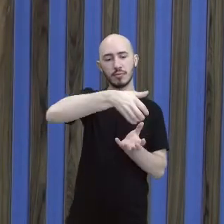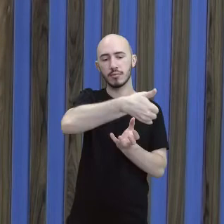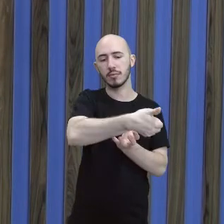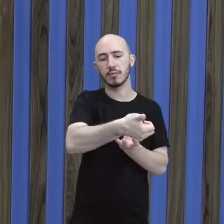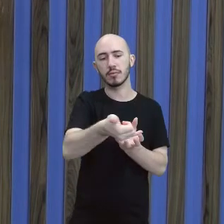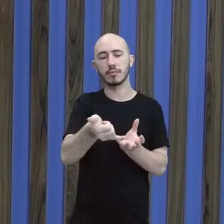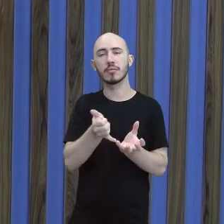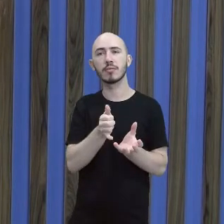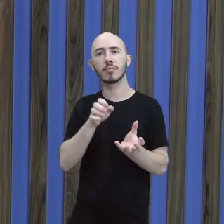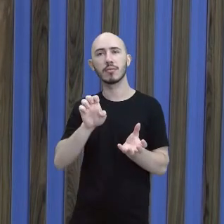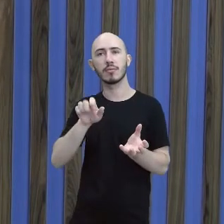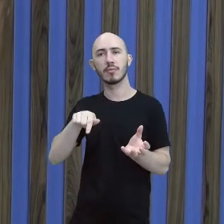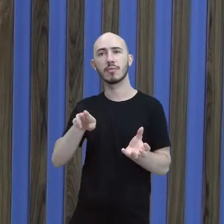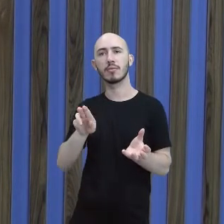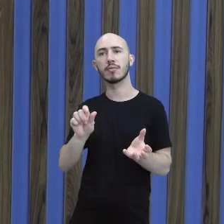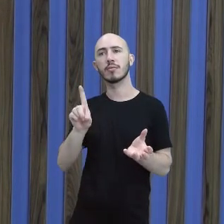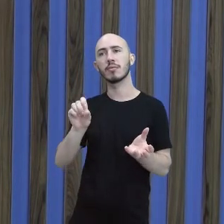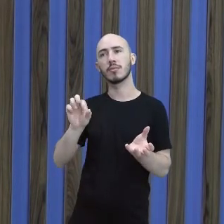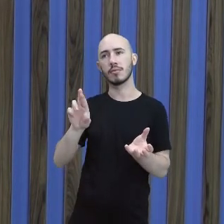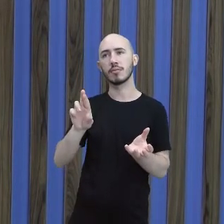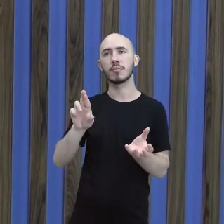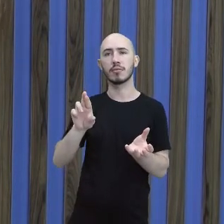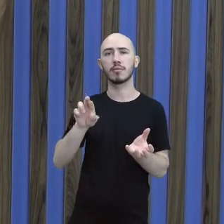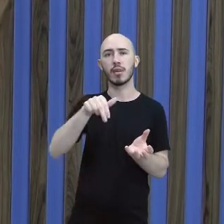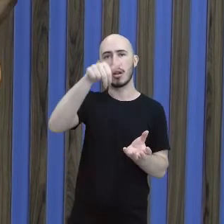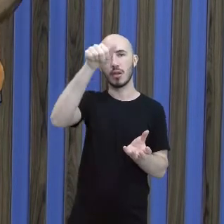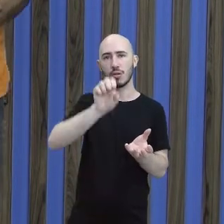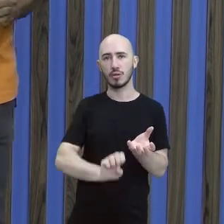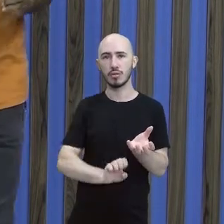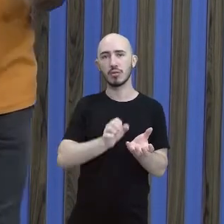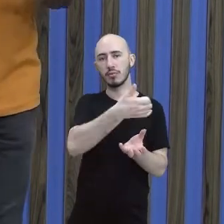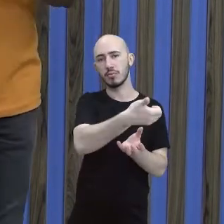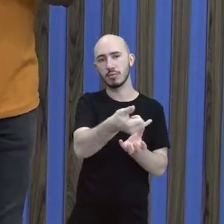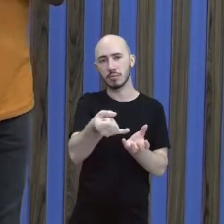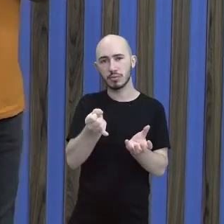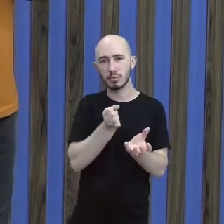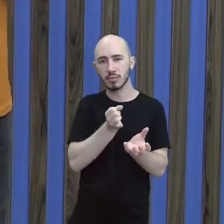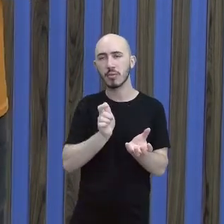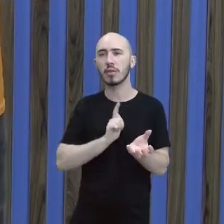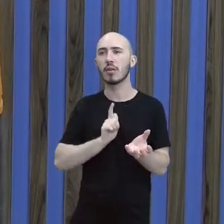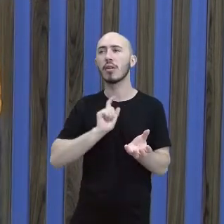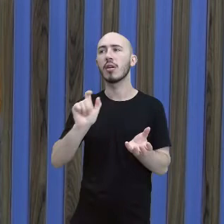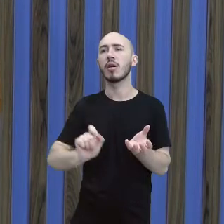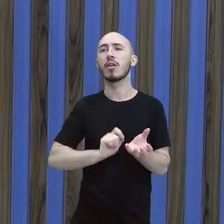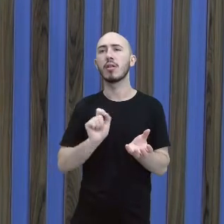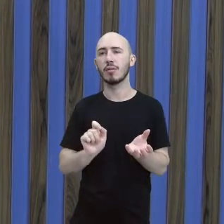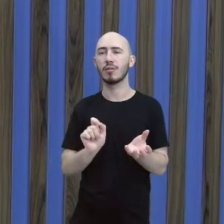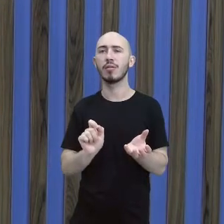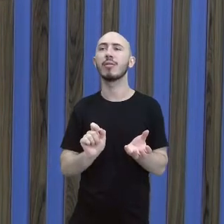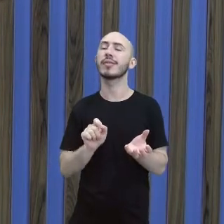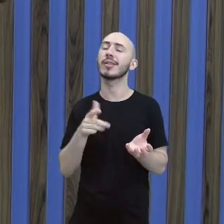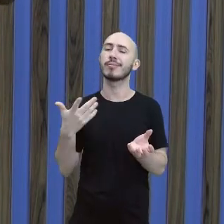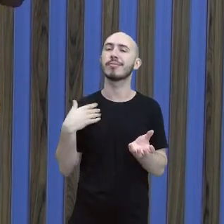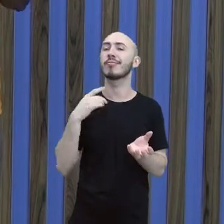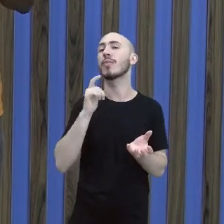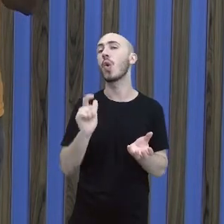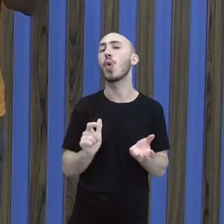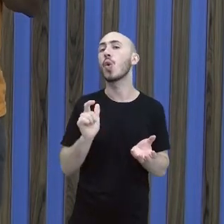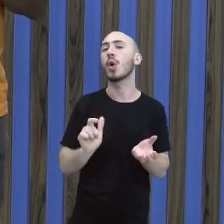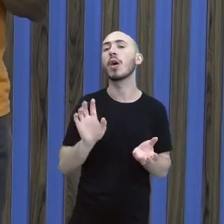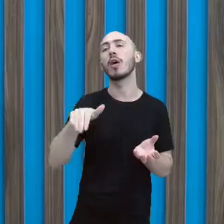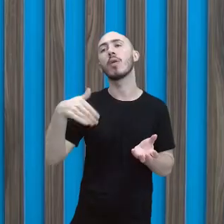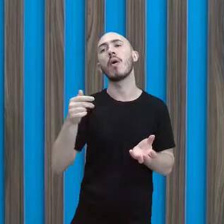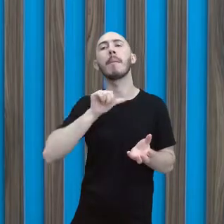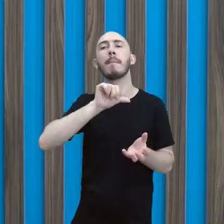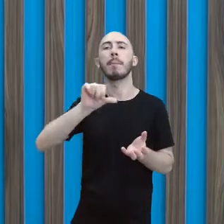pouquinho do Equador, hemisfério sul, hemisfério norte, e ela não está mais naquela zona, né, professor? Justamente. Ela sai